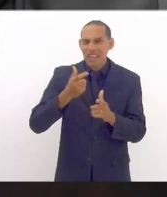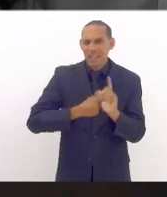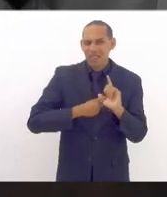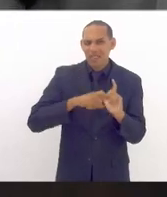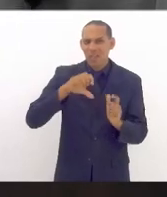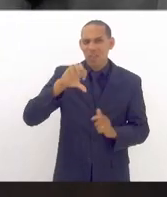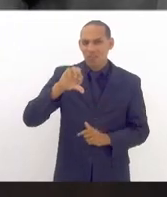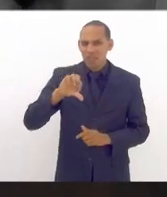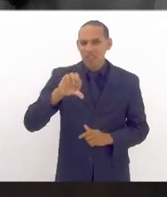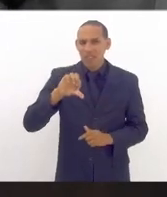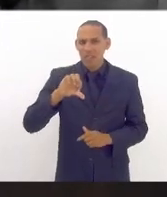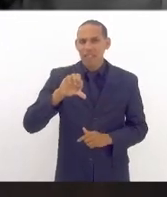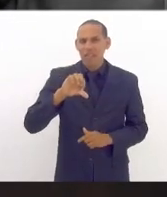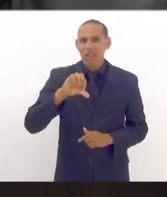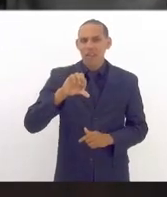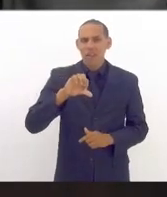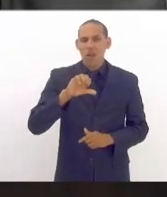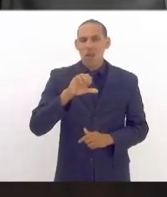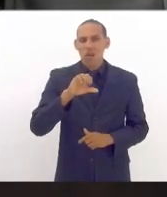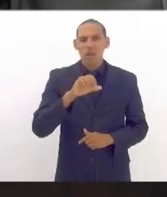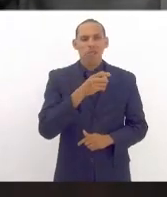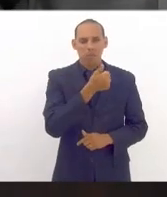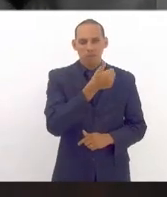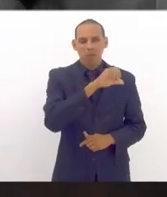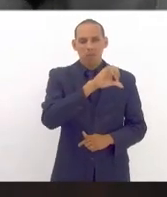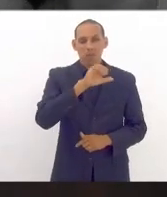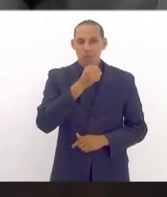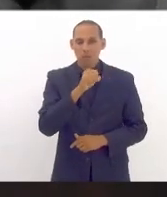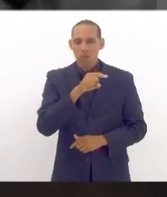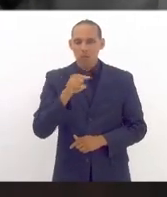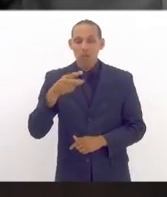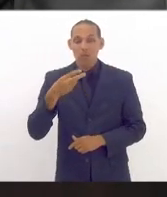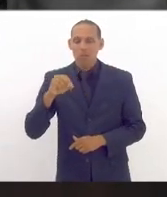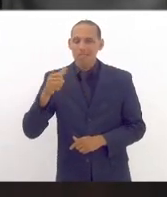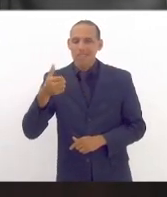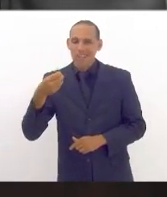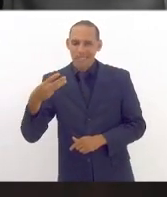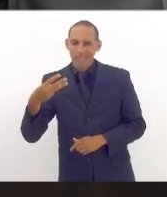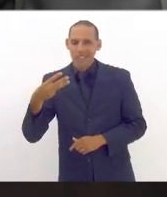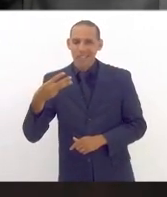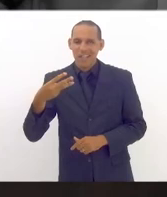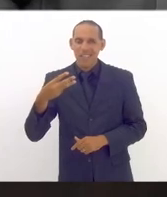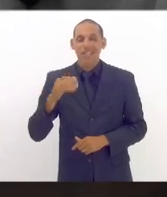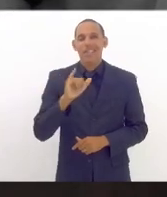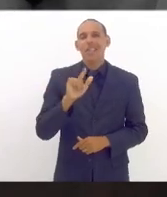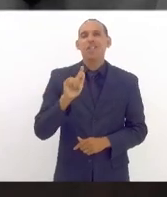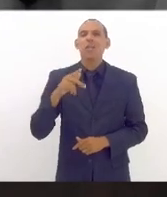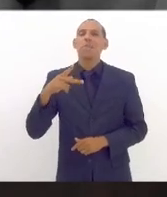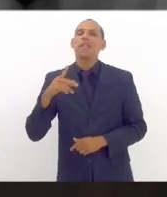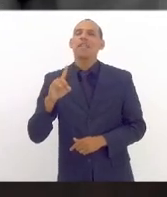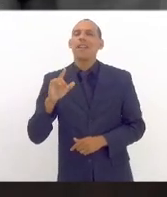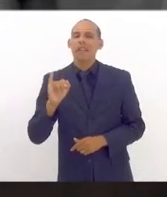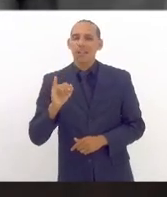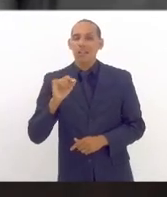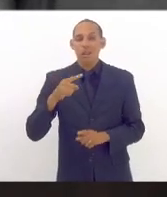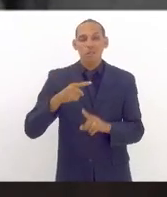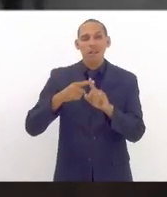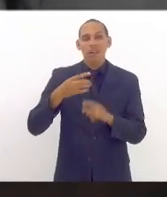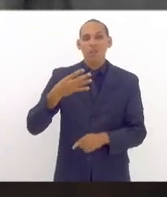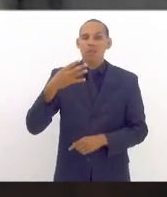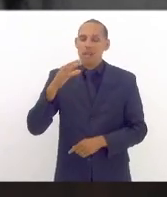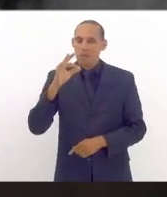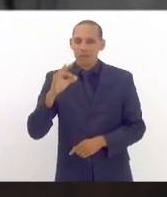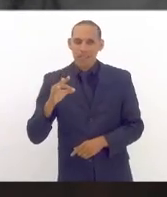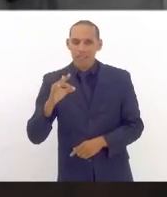98 A 2013 corrigindo-a pelo igpdi mais quatro pontos